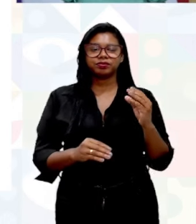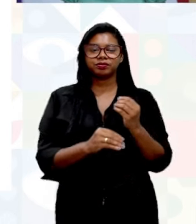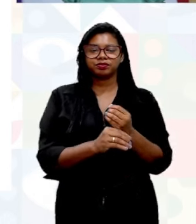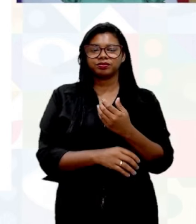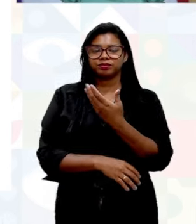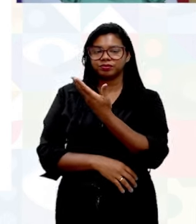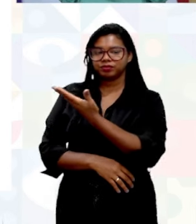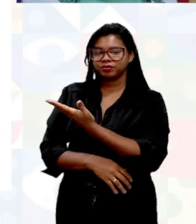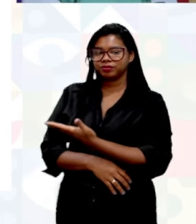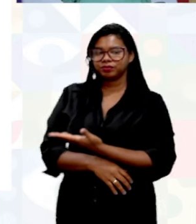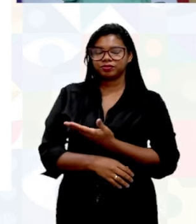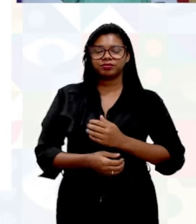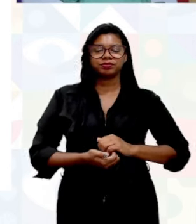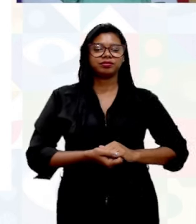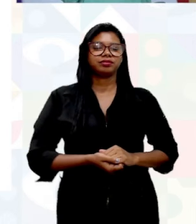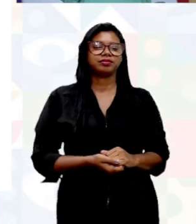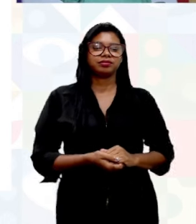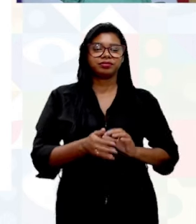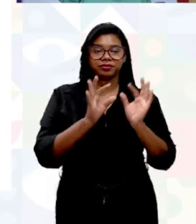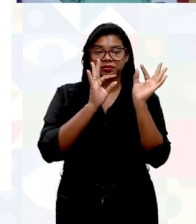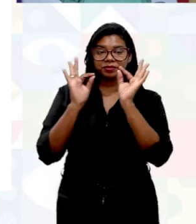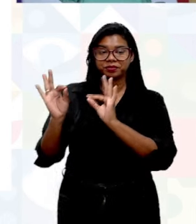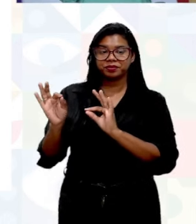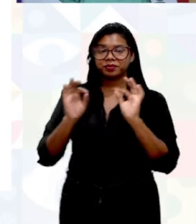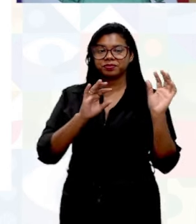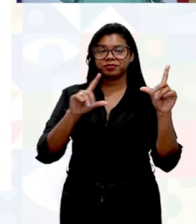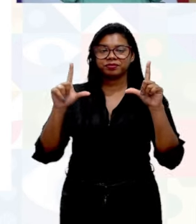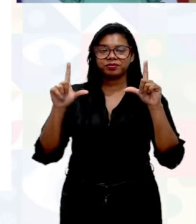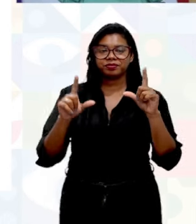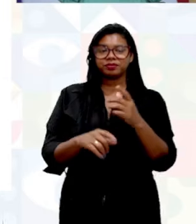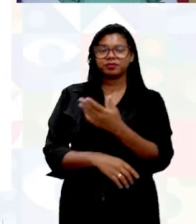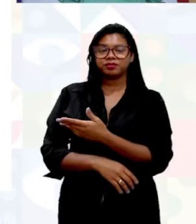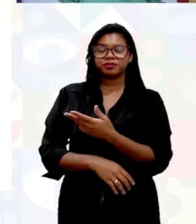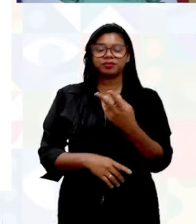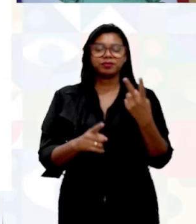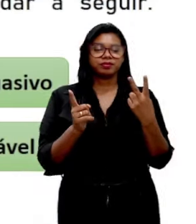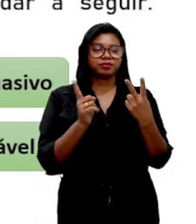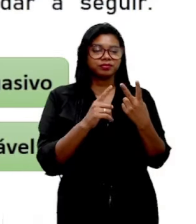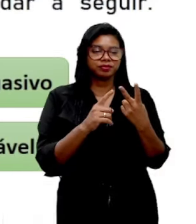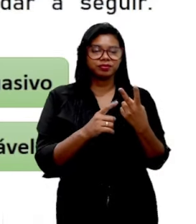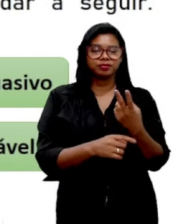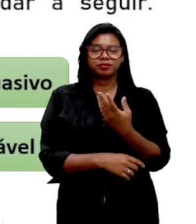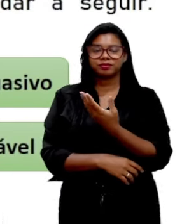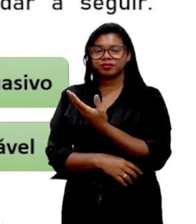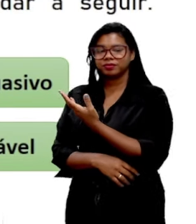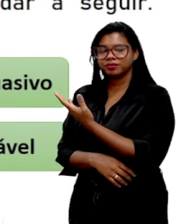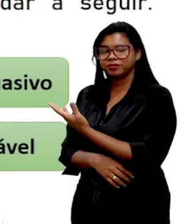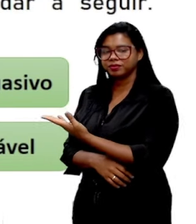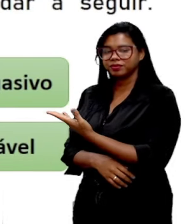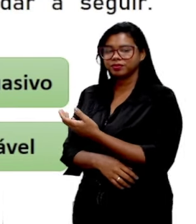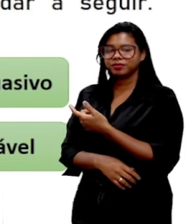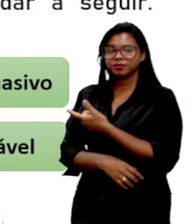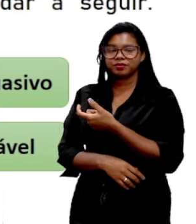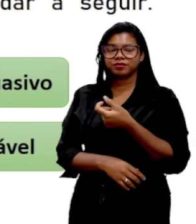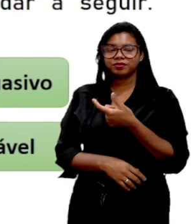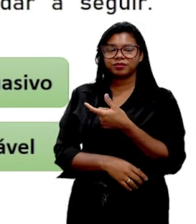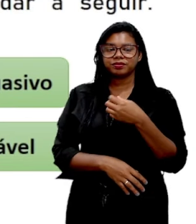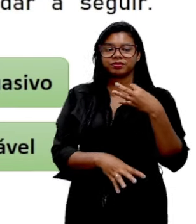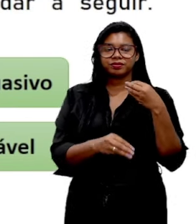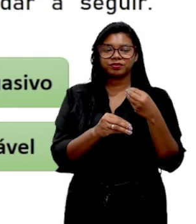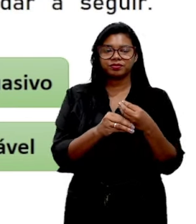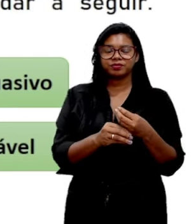desses negociadores. Então olha aí no slide. Segundo Duzetti e Spínola, 2018, é